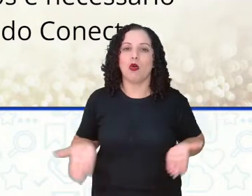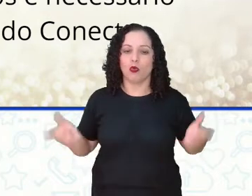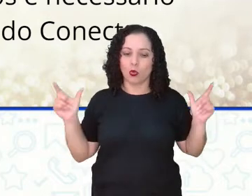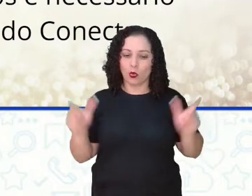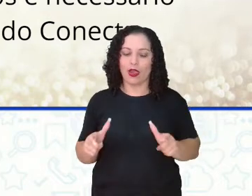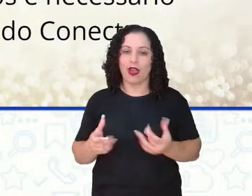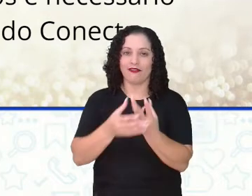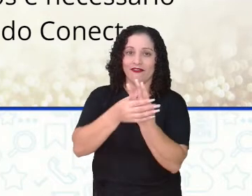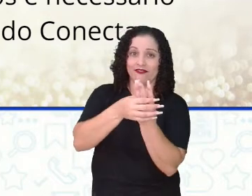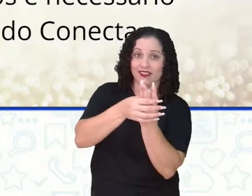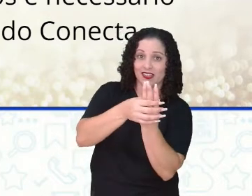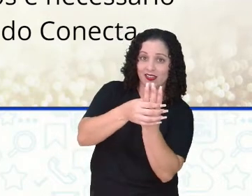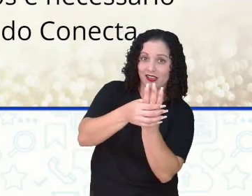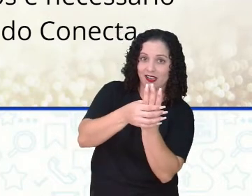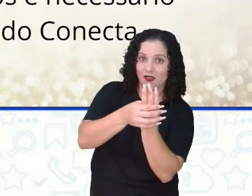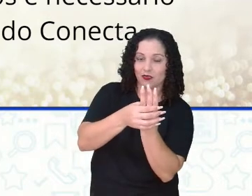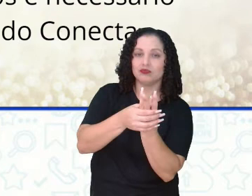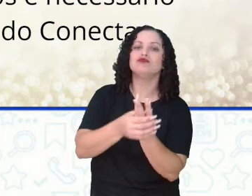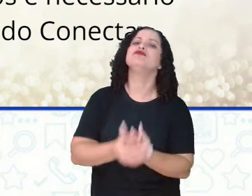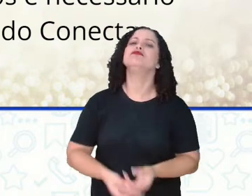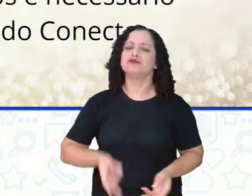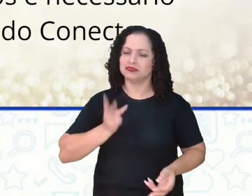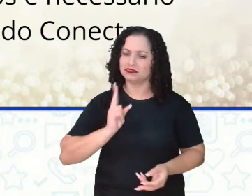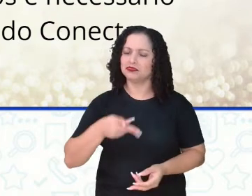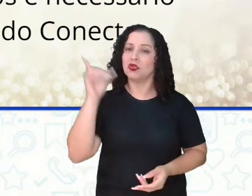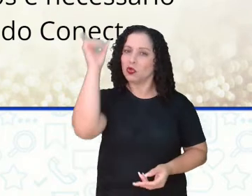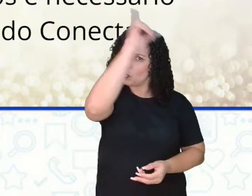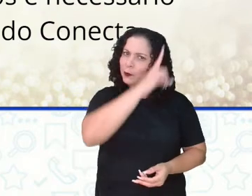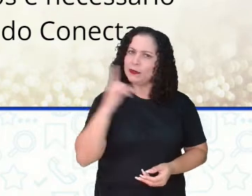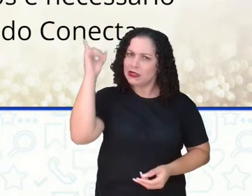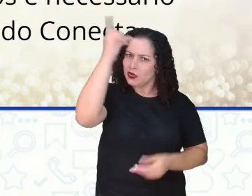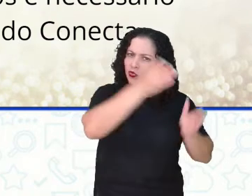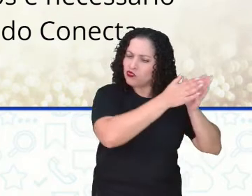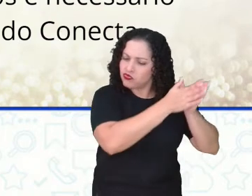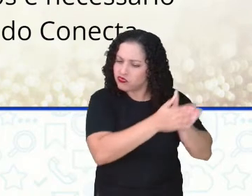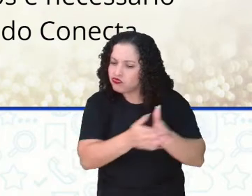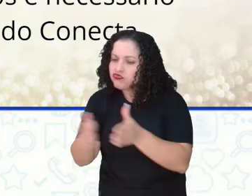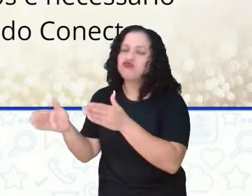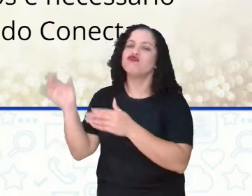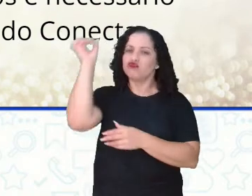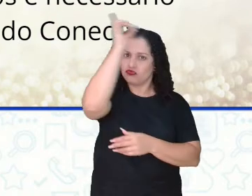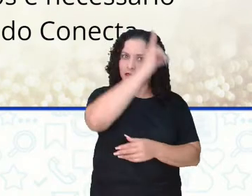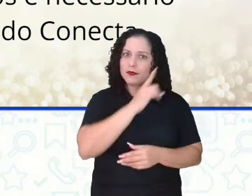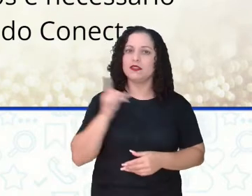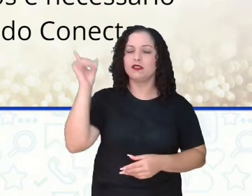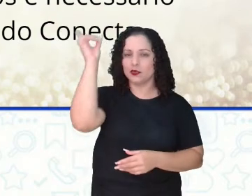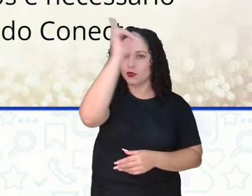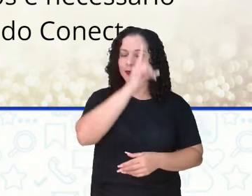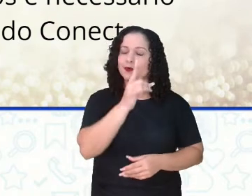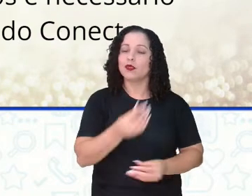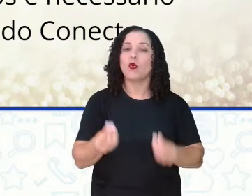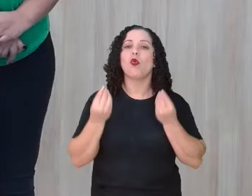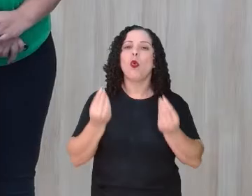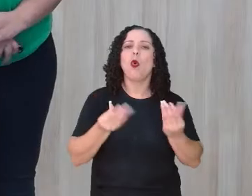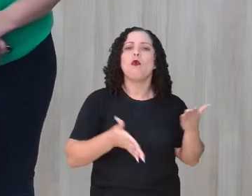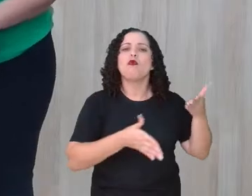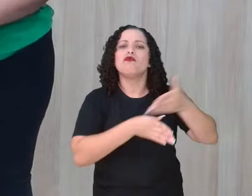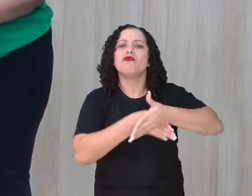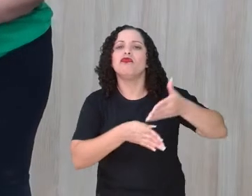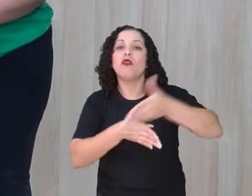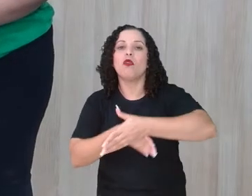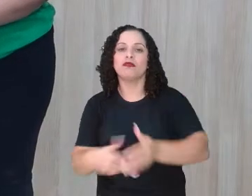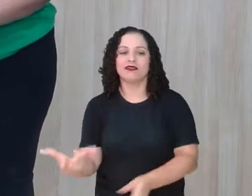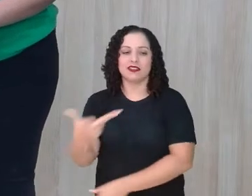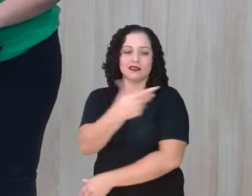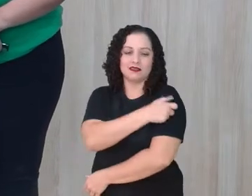infantil da UFPE seguirá funcionando de domingo a domingo. E como eu faço para